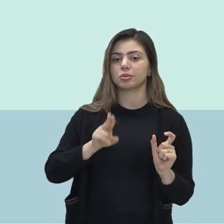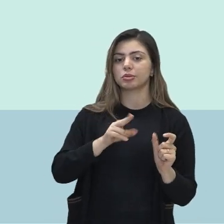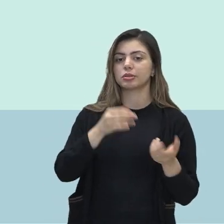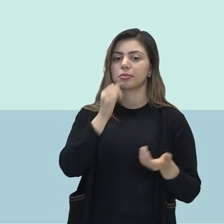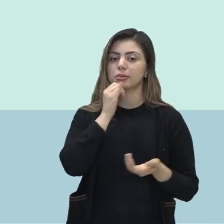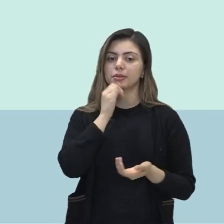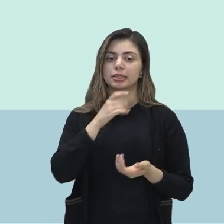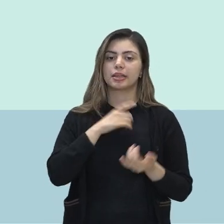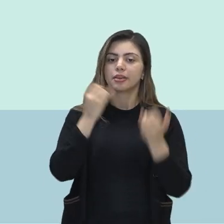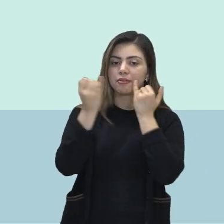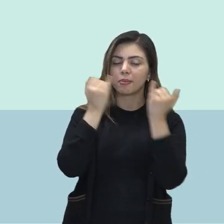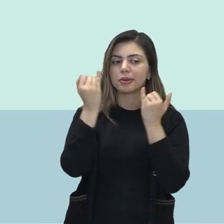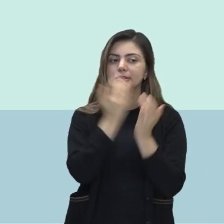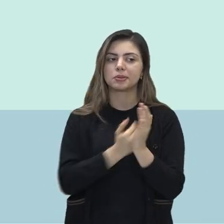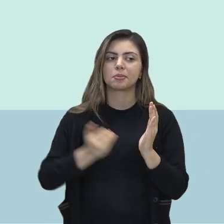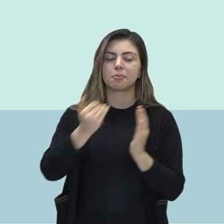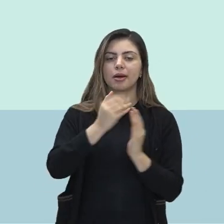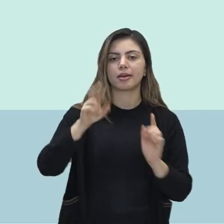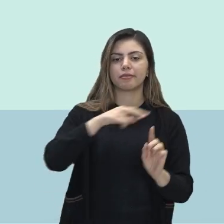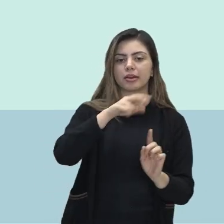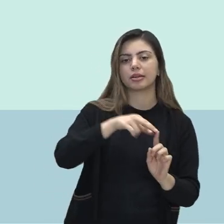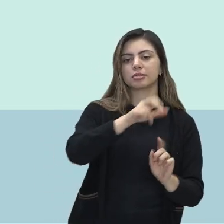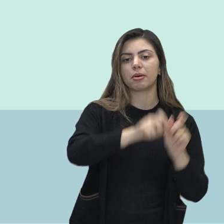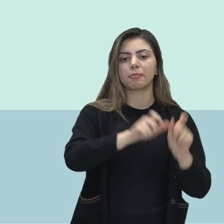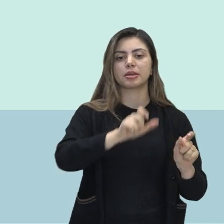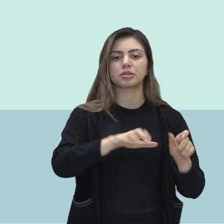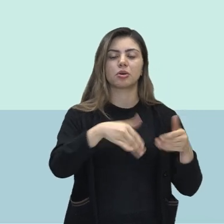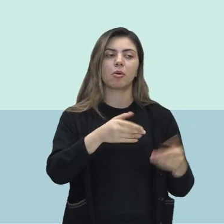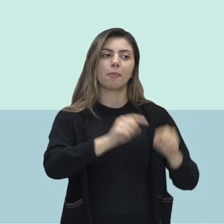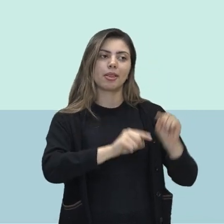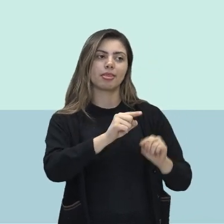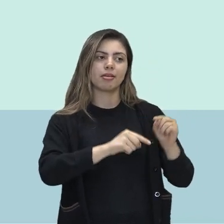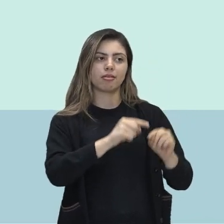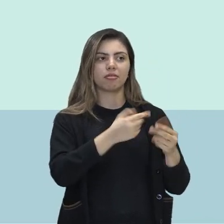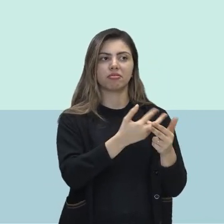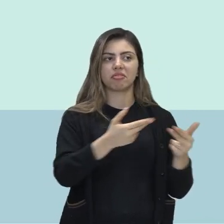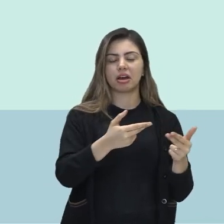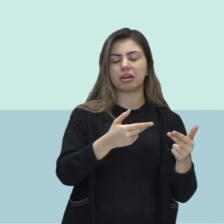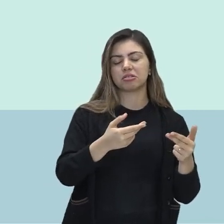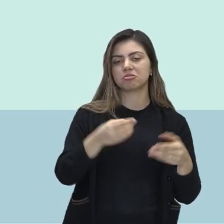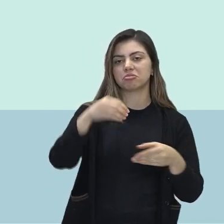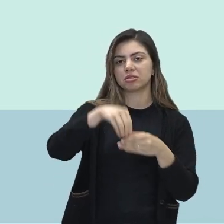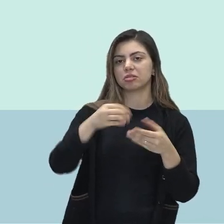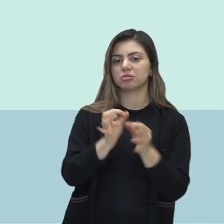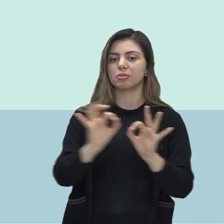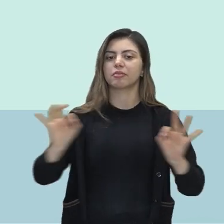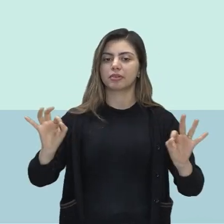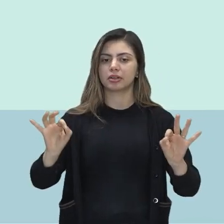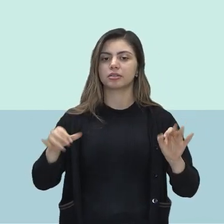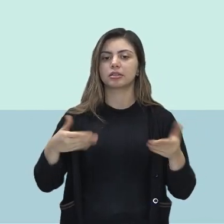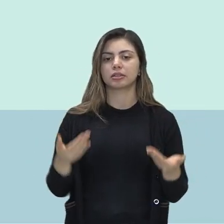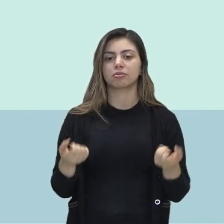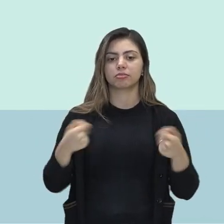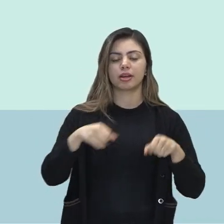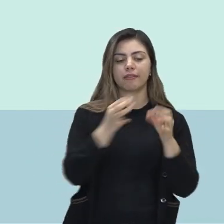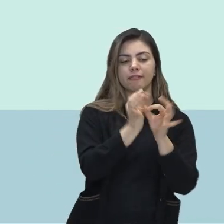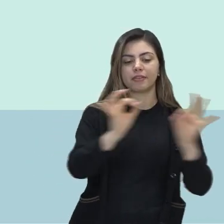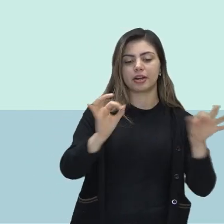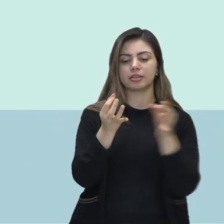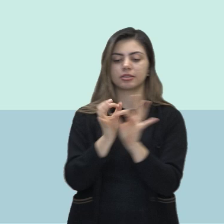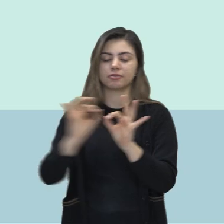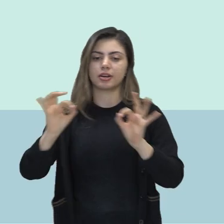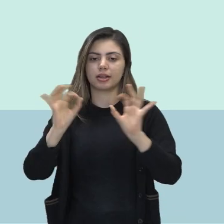mais informações sobre uma pessoa ou uma coisa em uma frase. Eles ajudam a conectar duas partes de